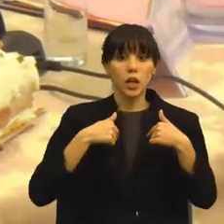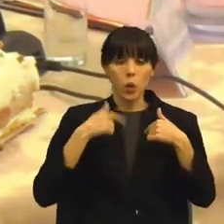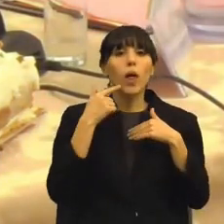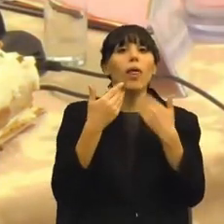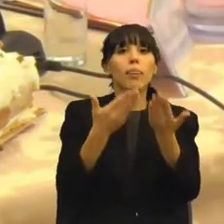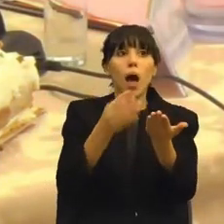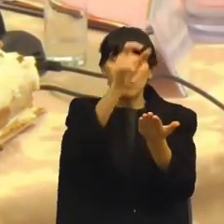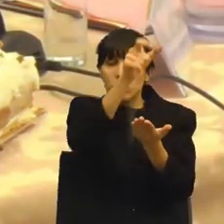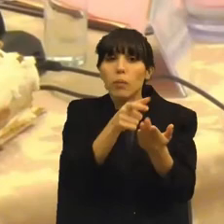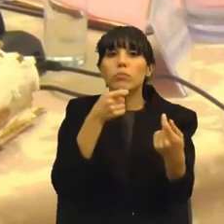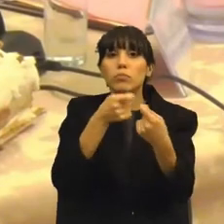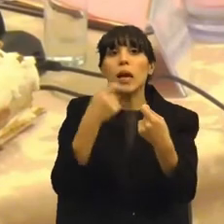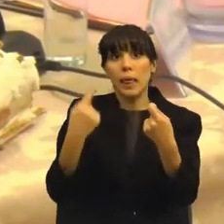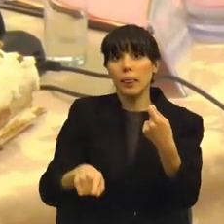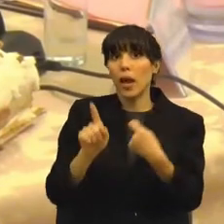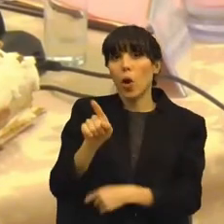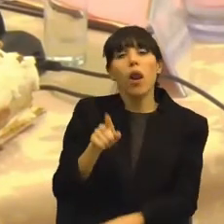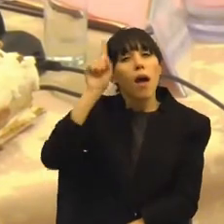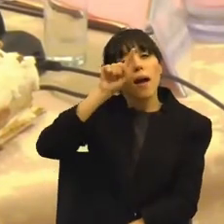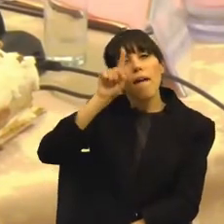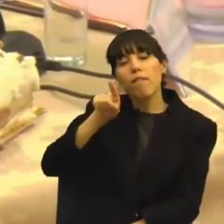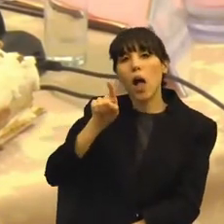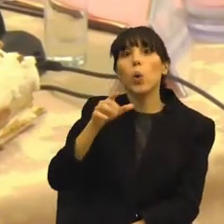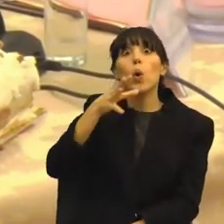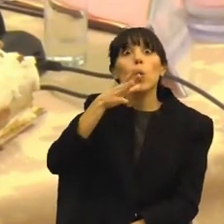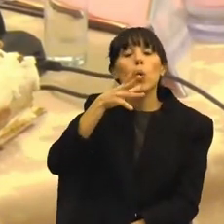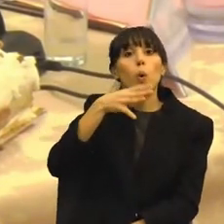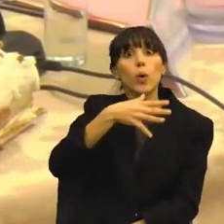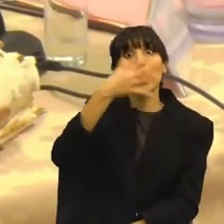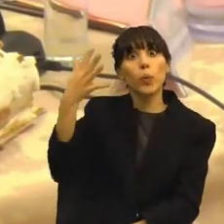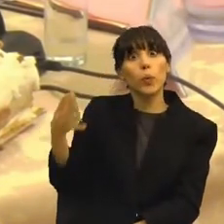especialmente para si. Tem um unicórnio e tudo. Sr. Presidente.